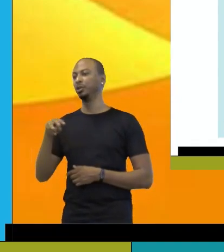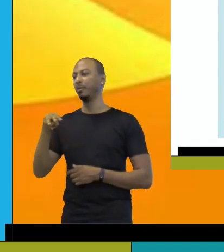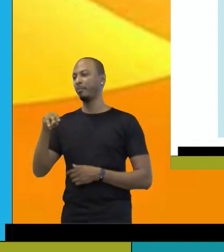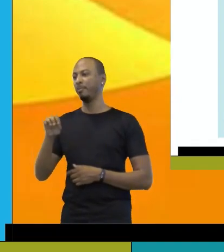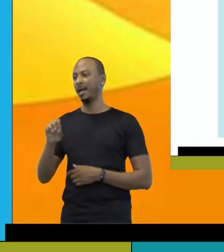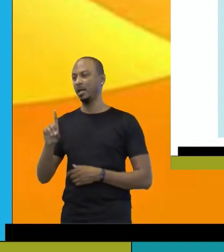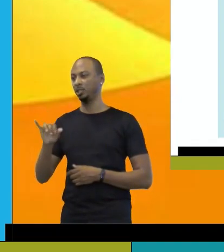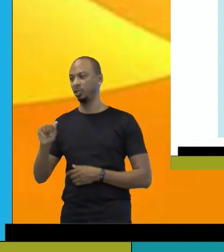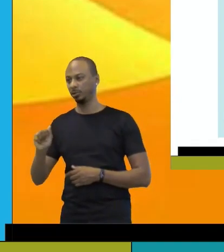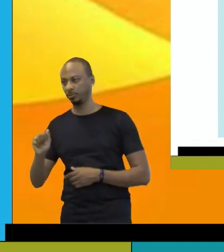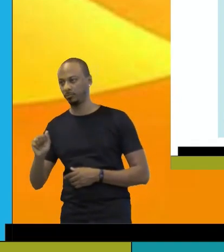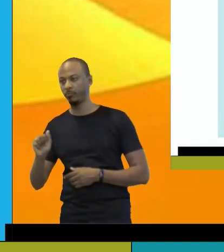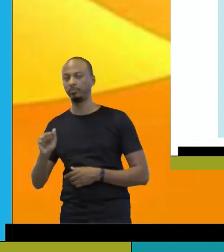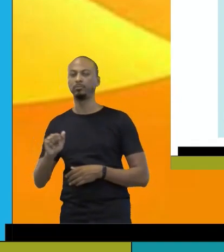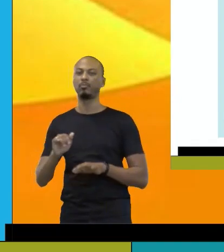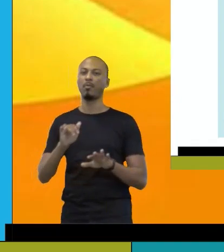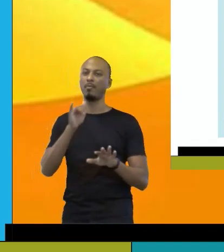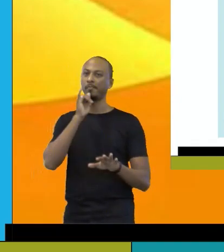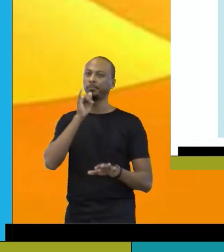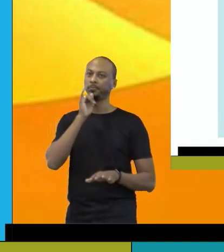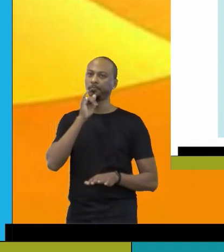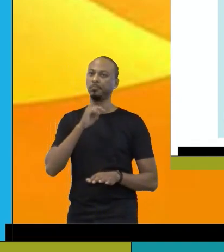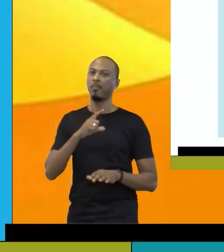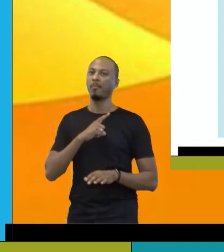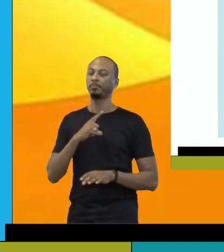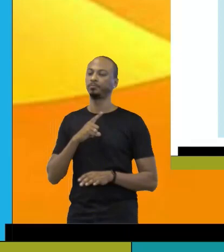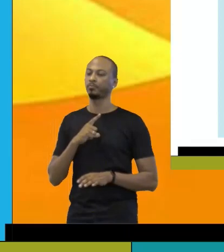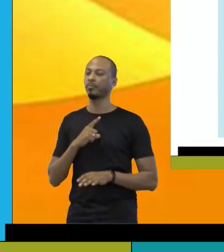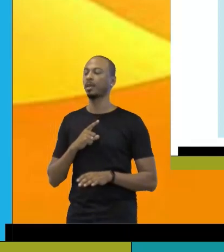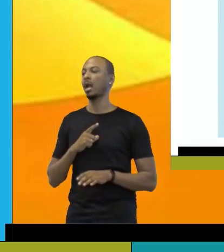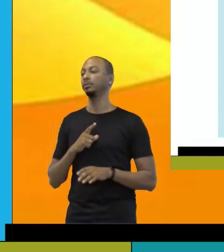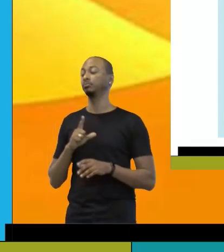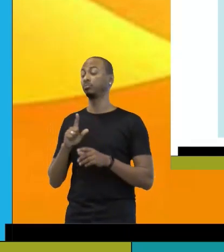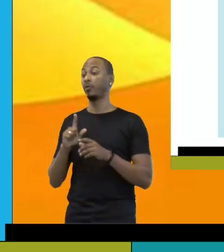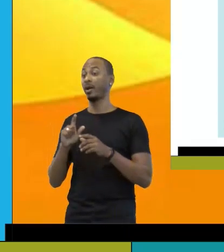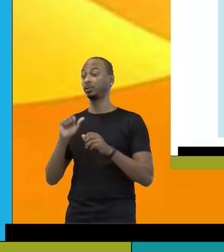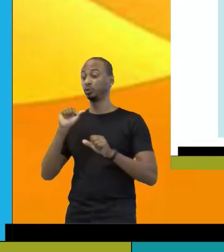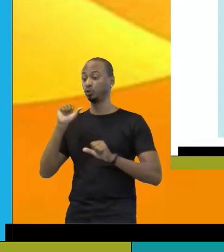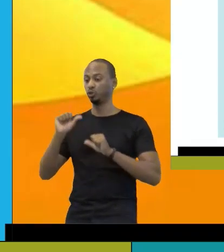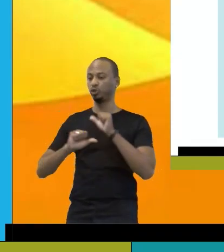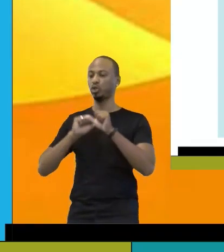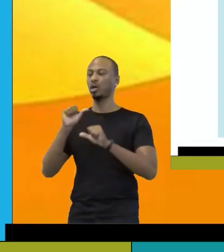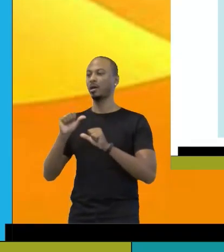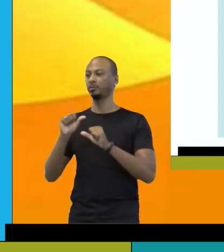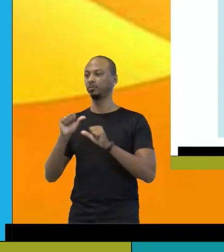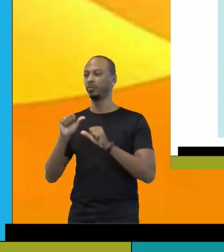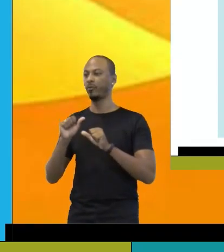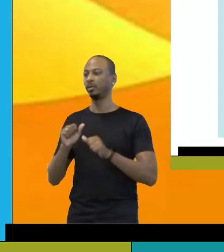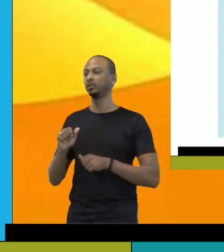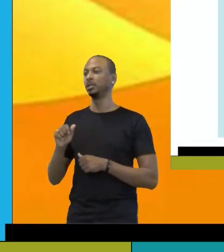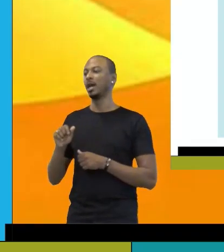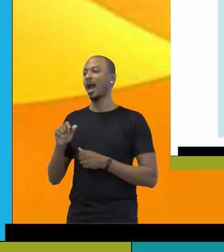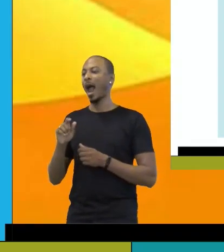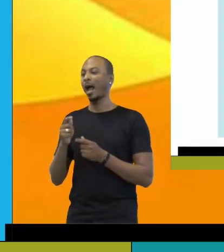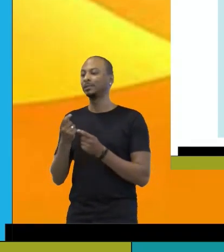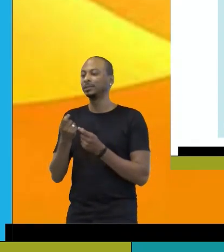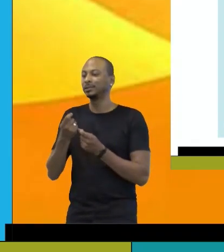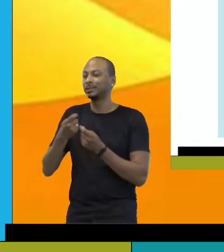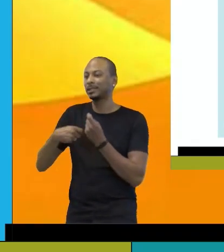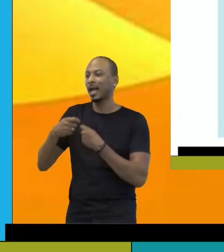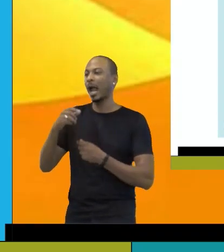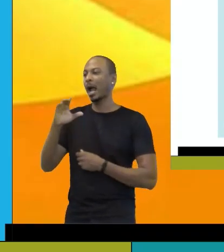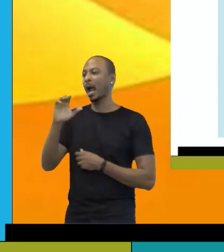modernidade e o feudalismo vai ser substituído pelo capitalismo. Lembrando que feudalismo e capitalismo